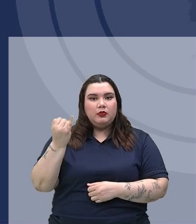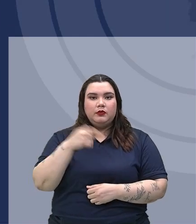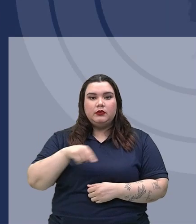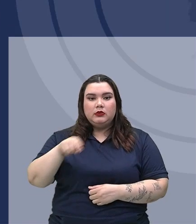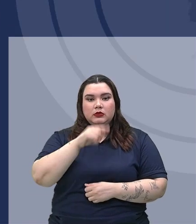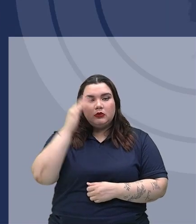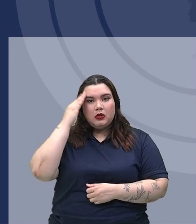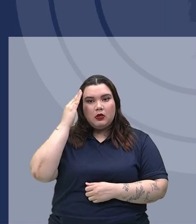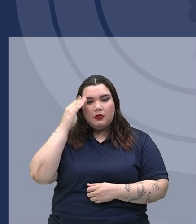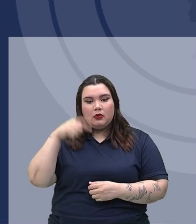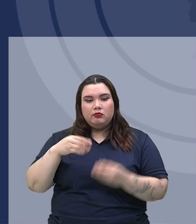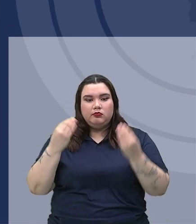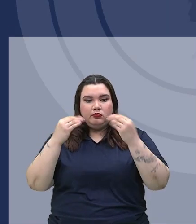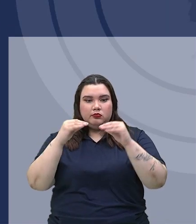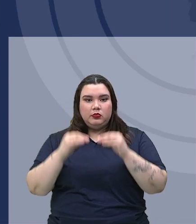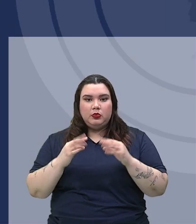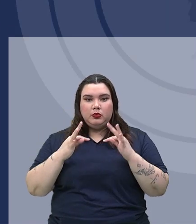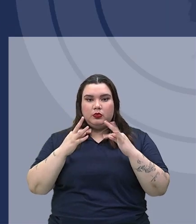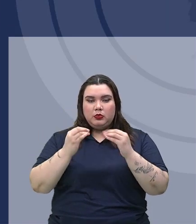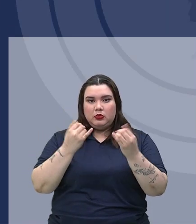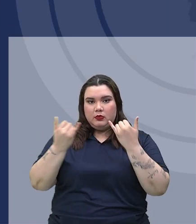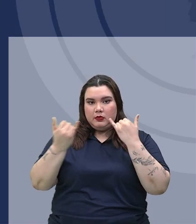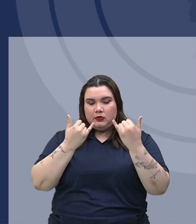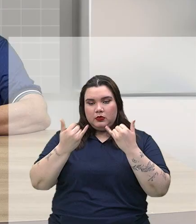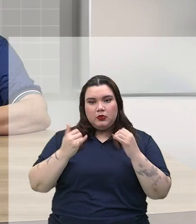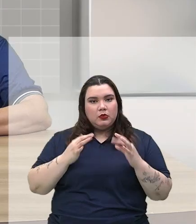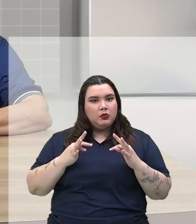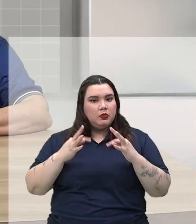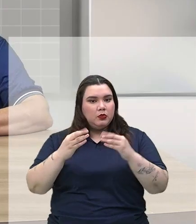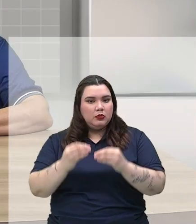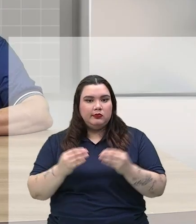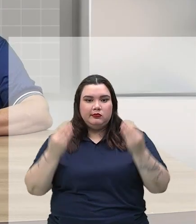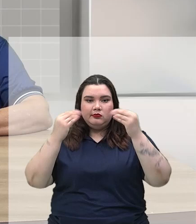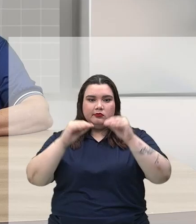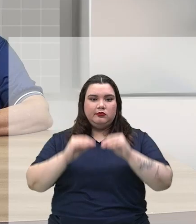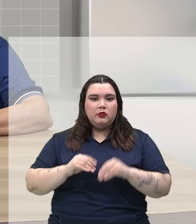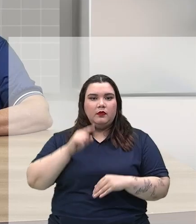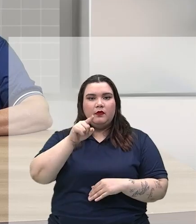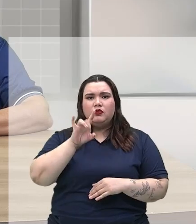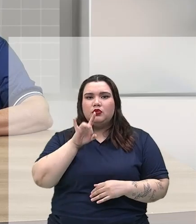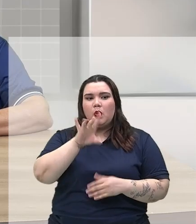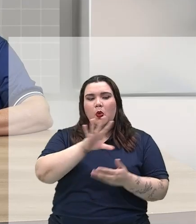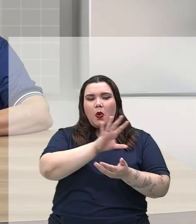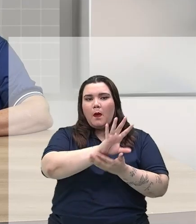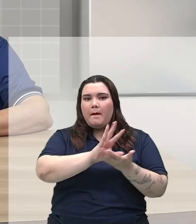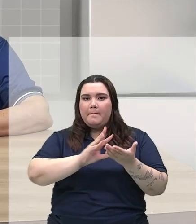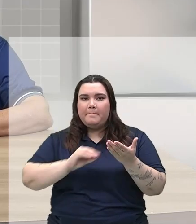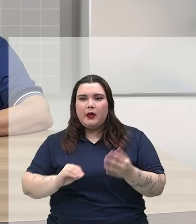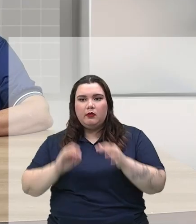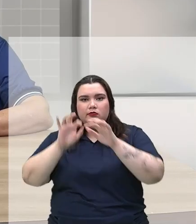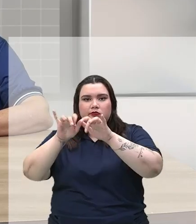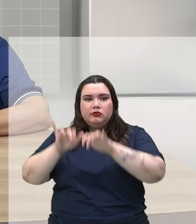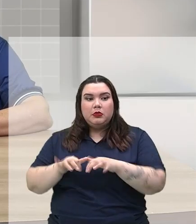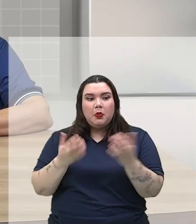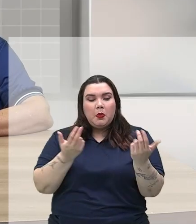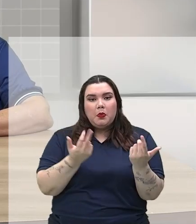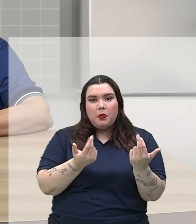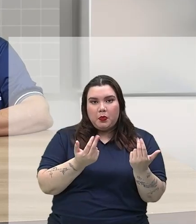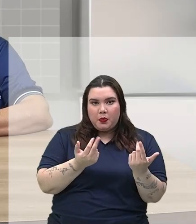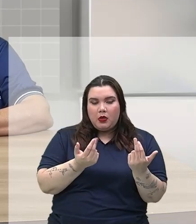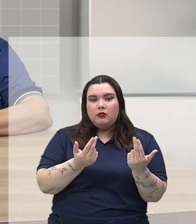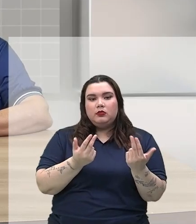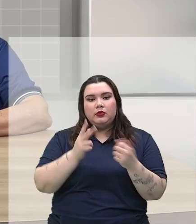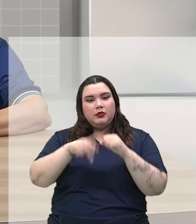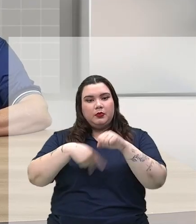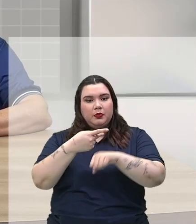para preencher. Então, já está tudo ali. Você só vai copiar, colocar exatamente como está no CSA. Daqui a